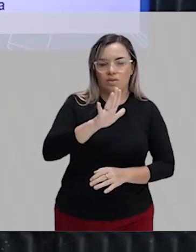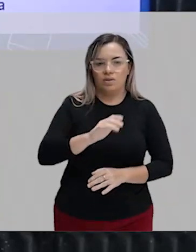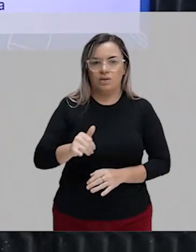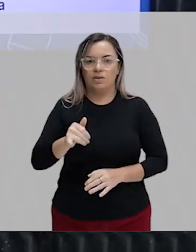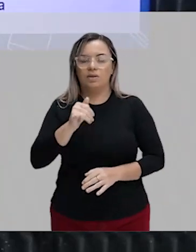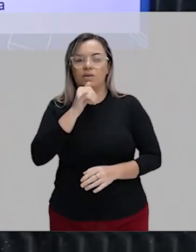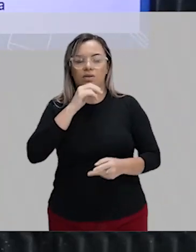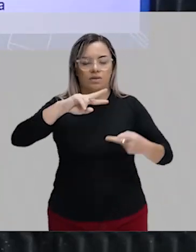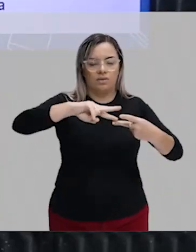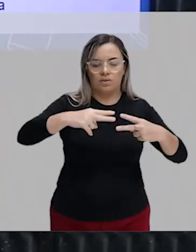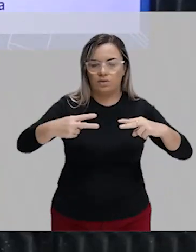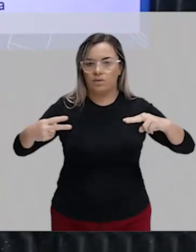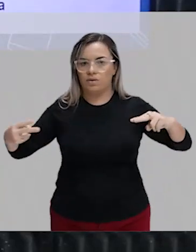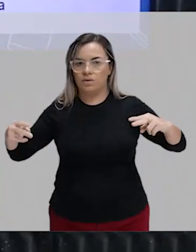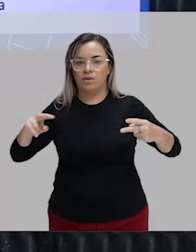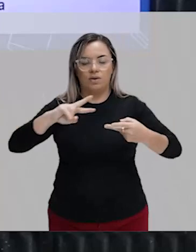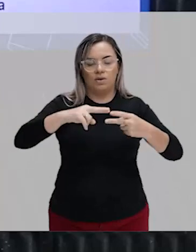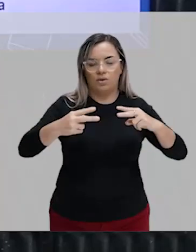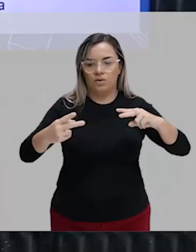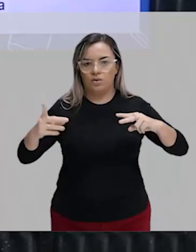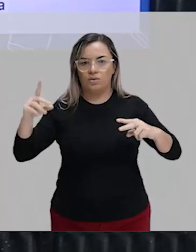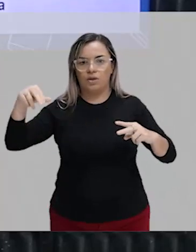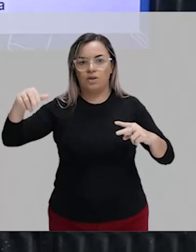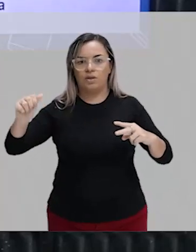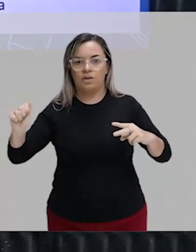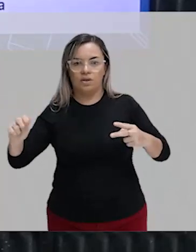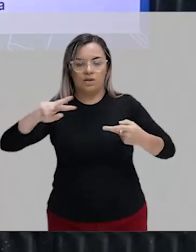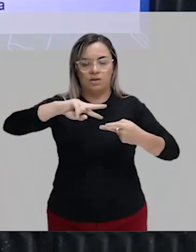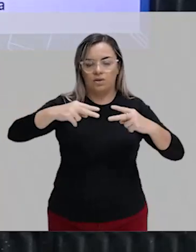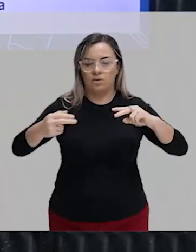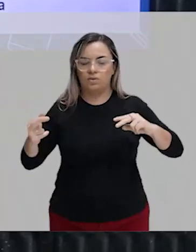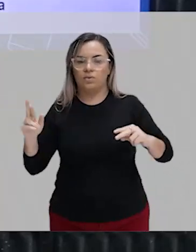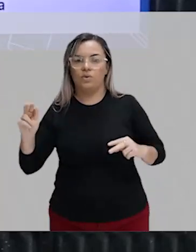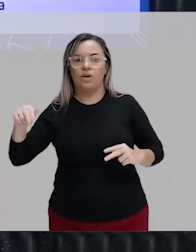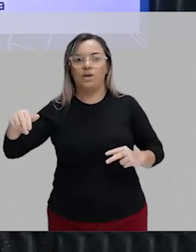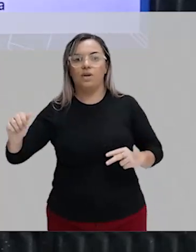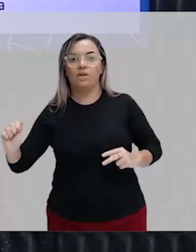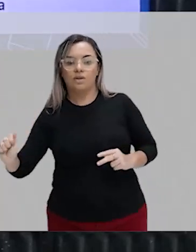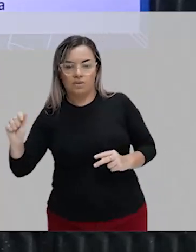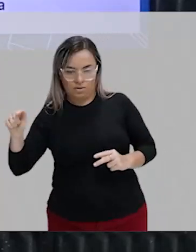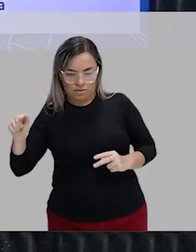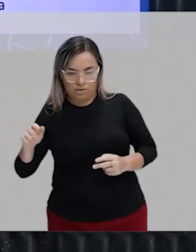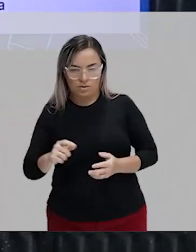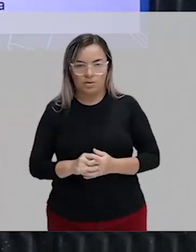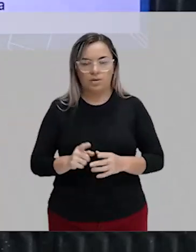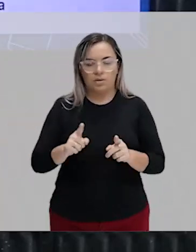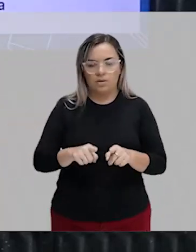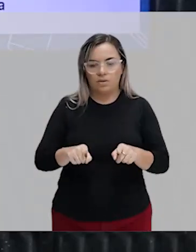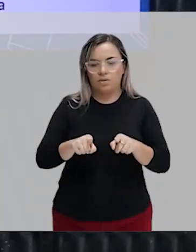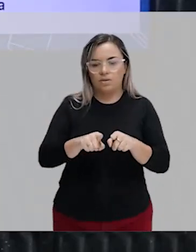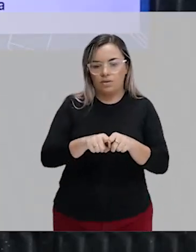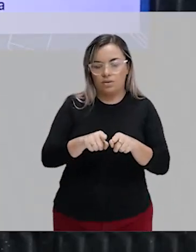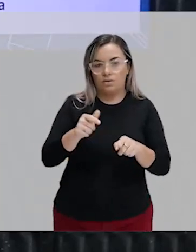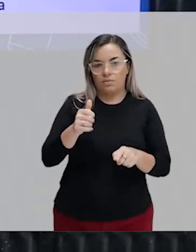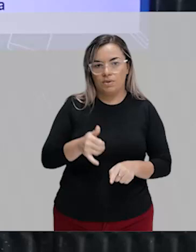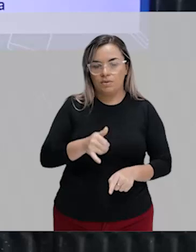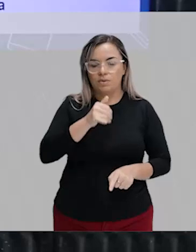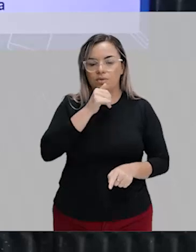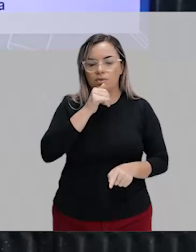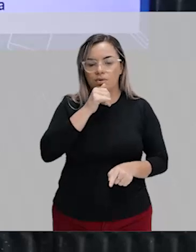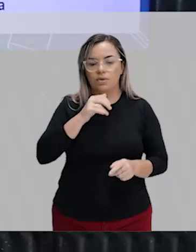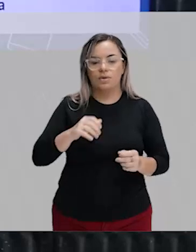do DNA, do RNA. Aí eu cito agora para vocês o caso das